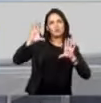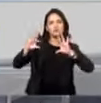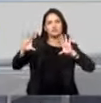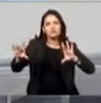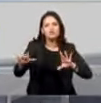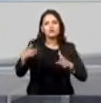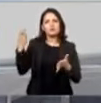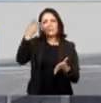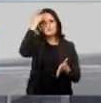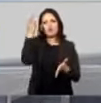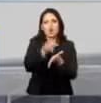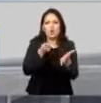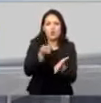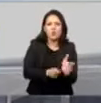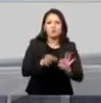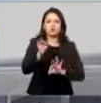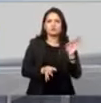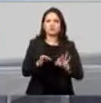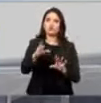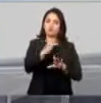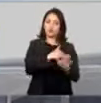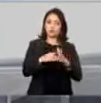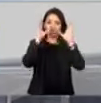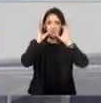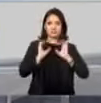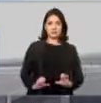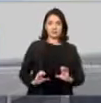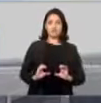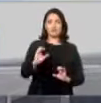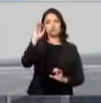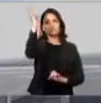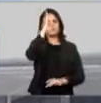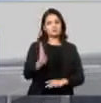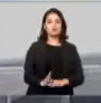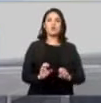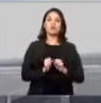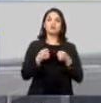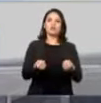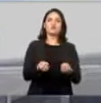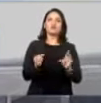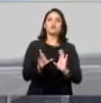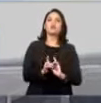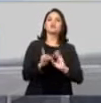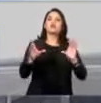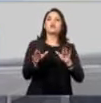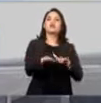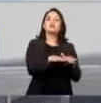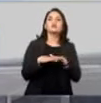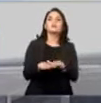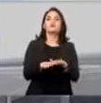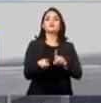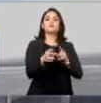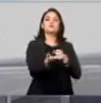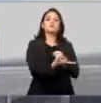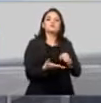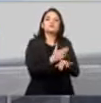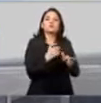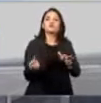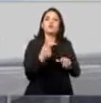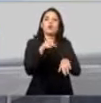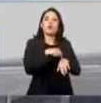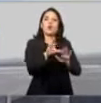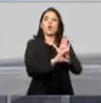juristas, cidadãos e cidadãs do país, na defesa da democracia e dos princípios e valores estabelecidos na Constituição Federal